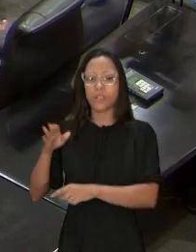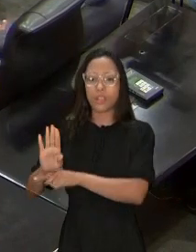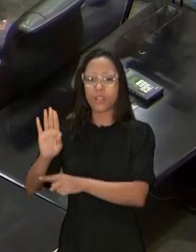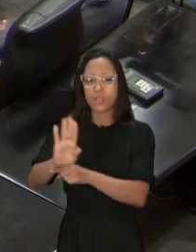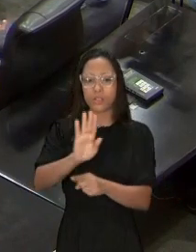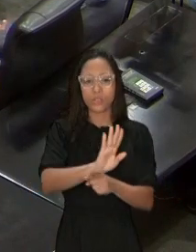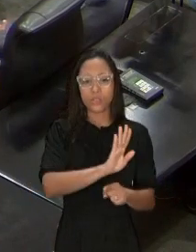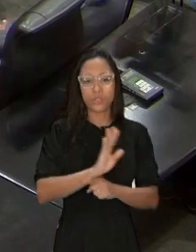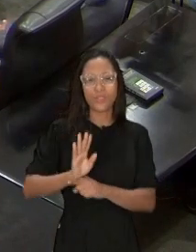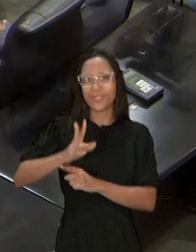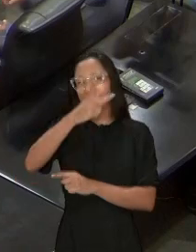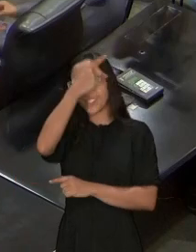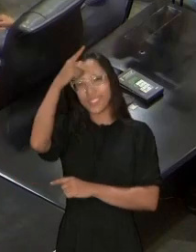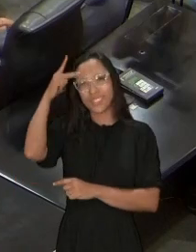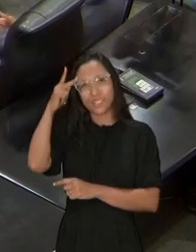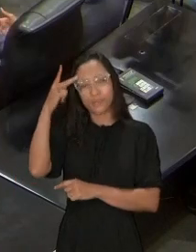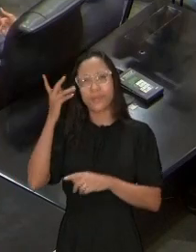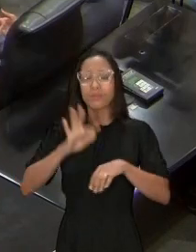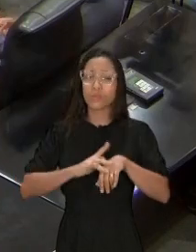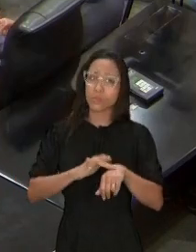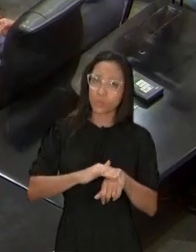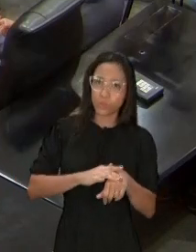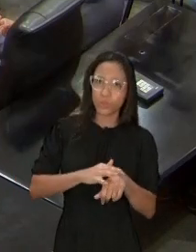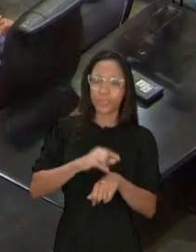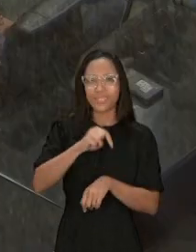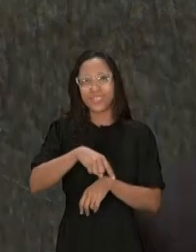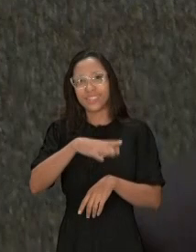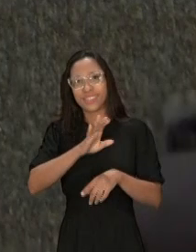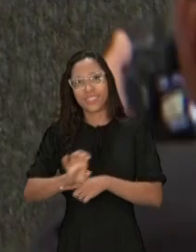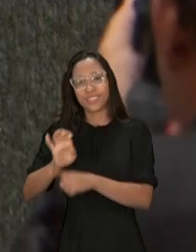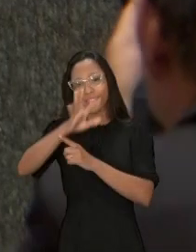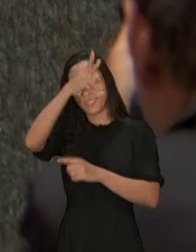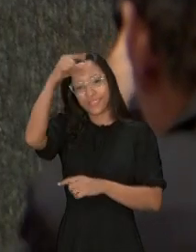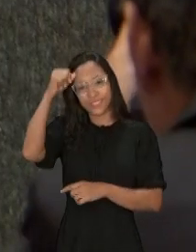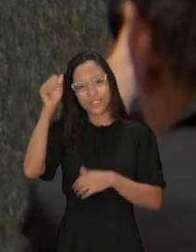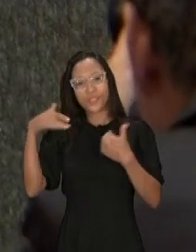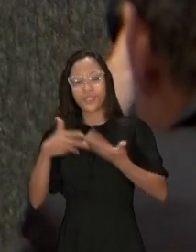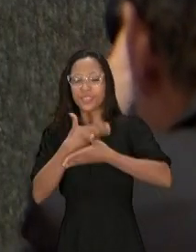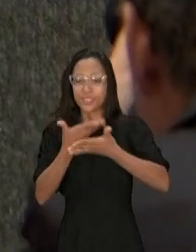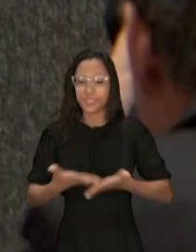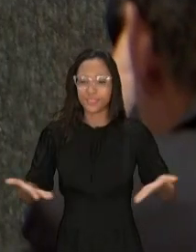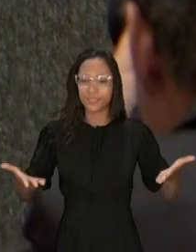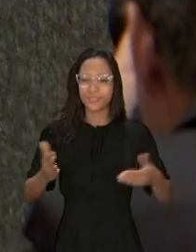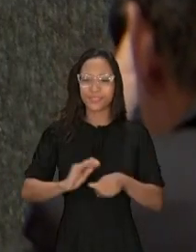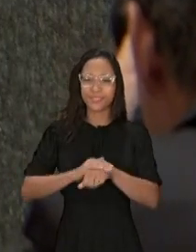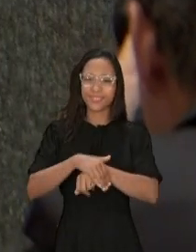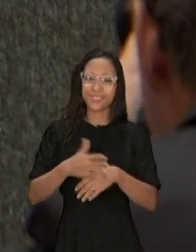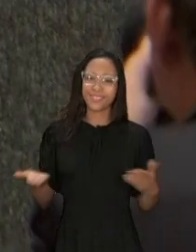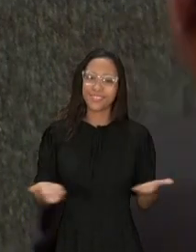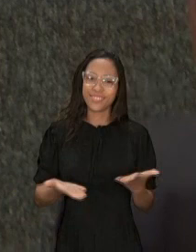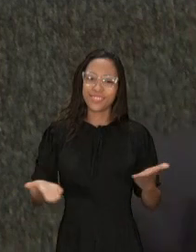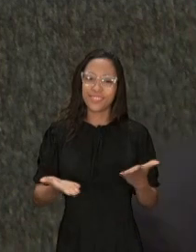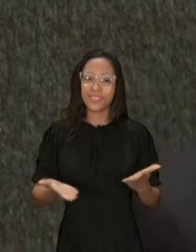estado. Por esse motivo, também é homenageado nesta noite.